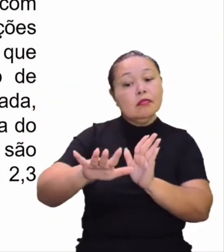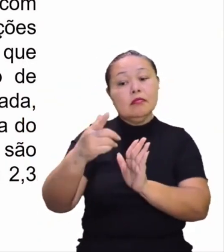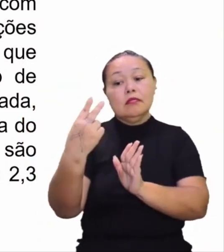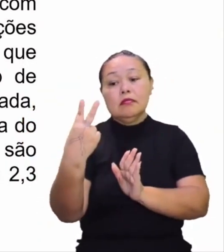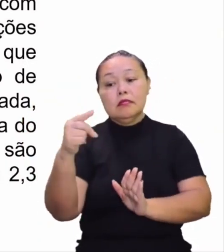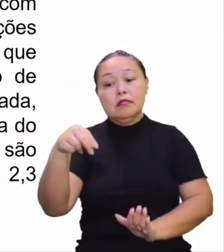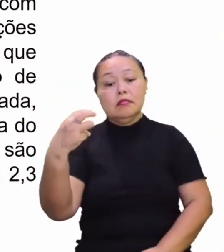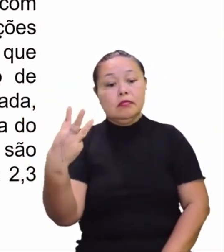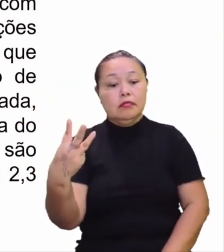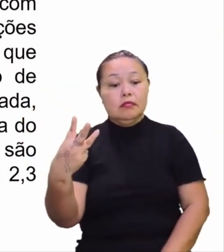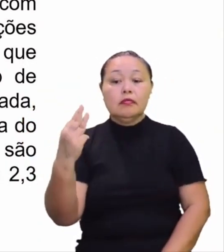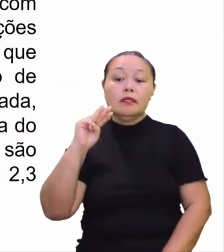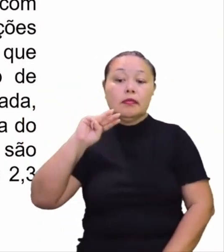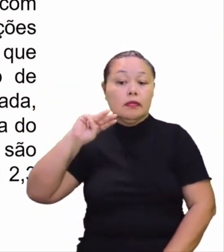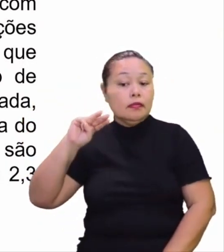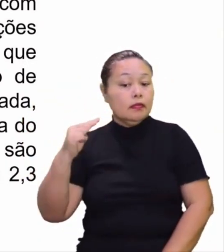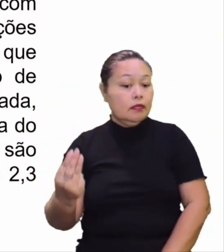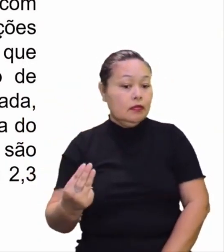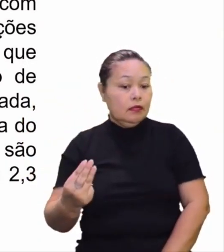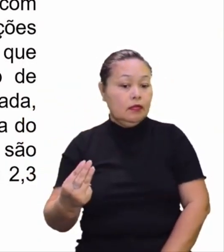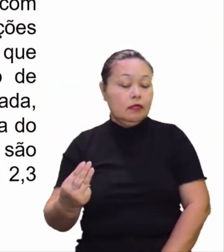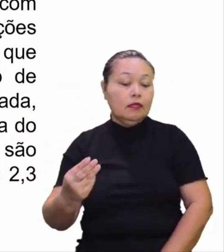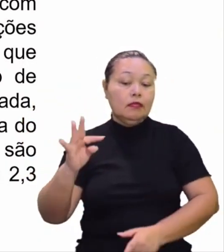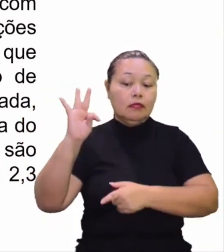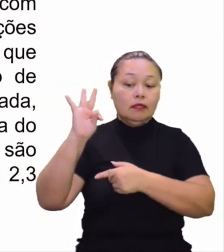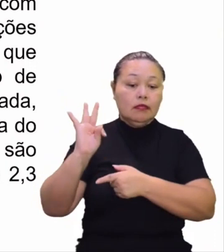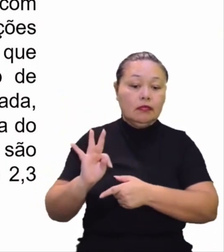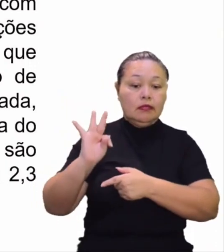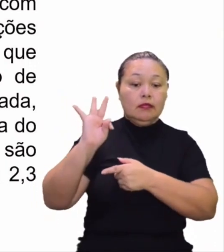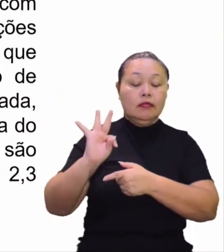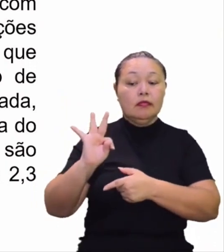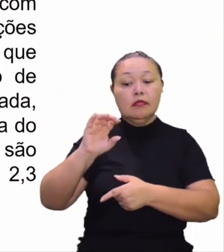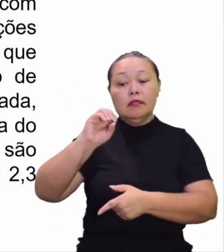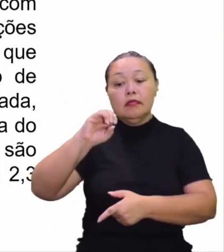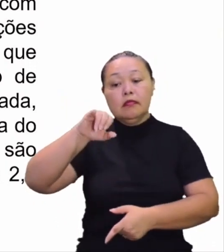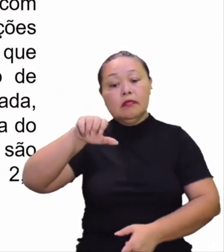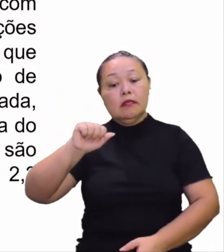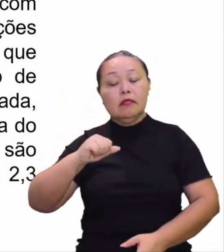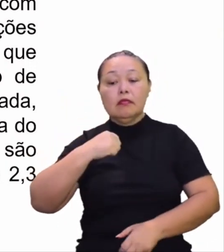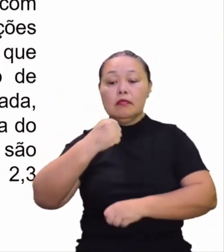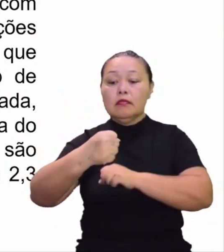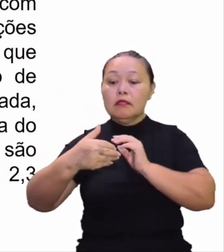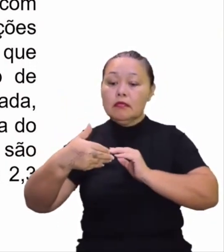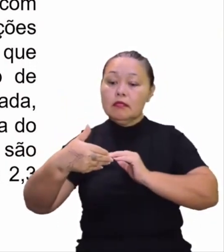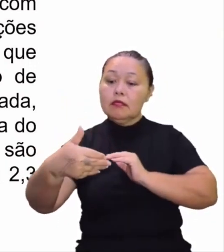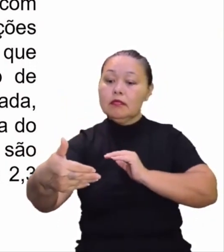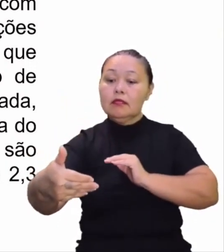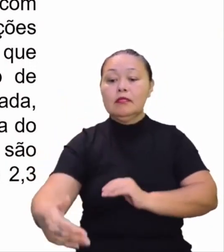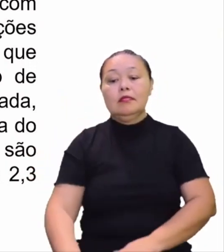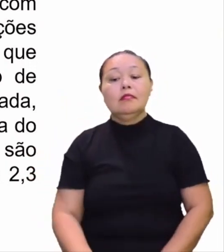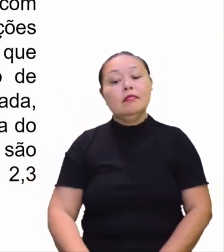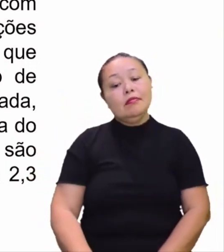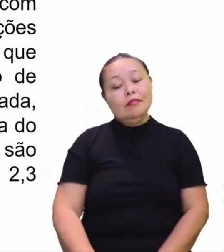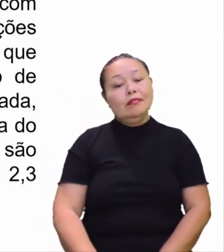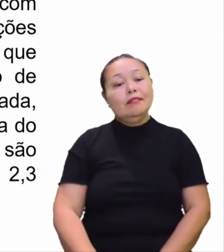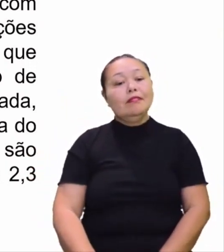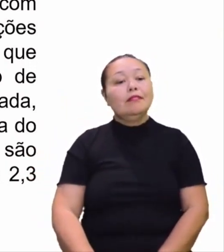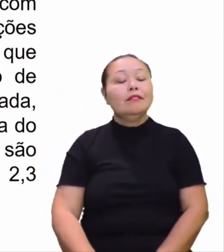cerca de 2,3 milhões de toneladas de soja por